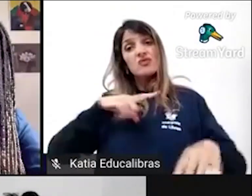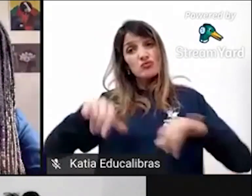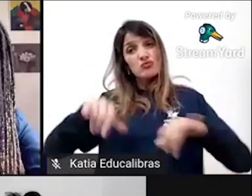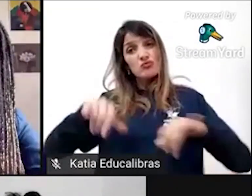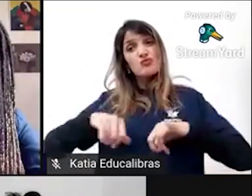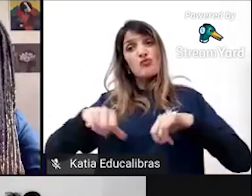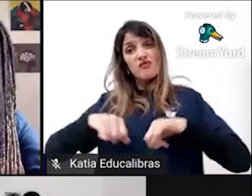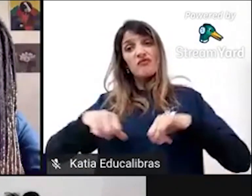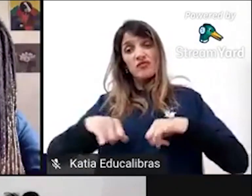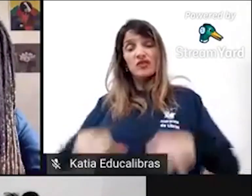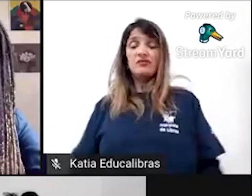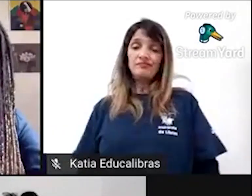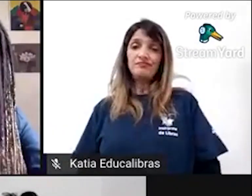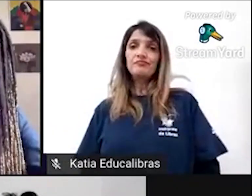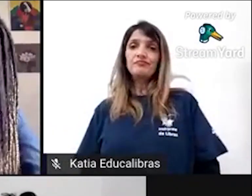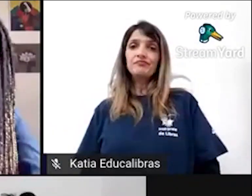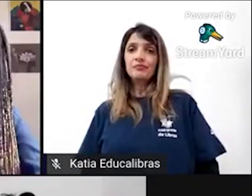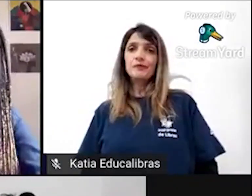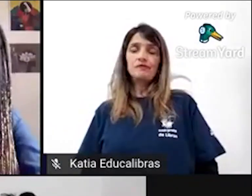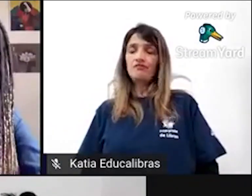desejo para mais ninguém.